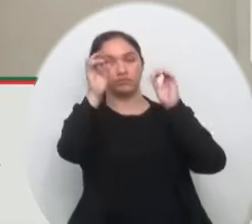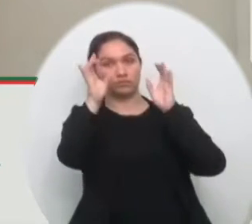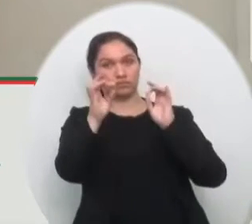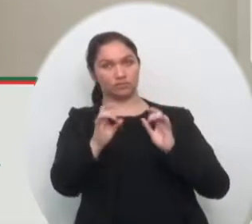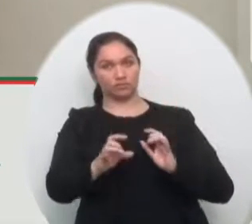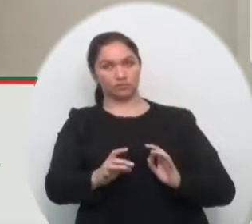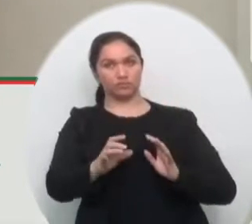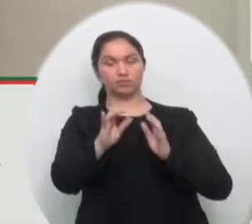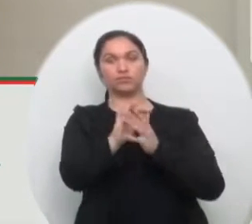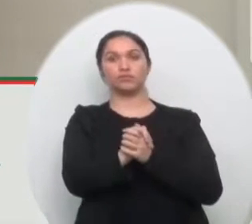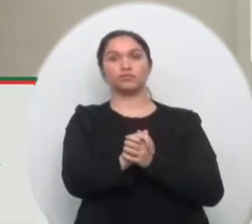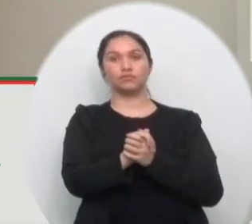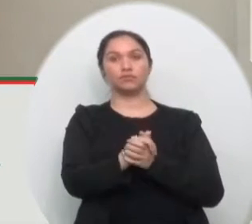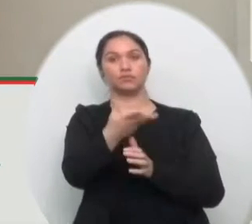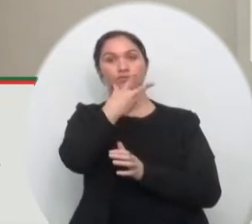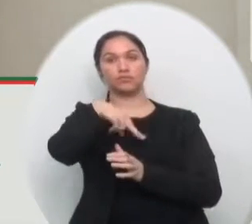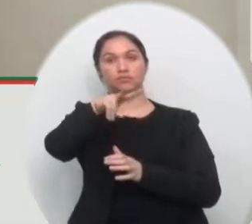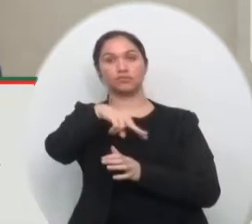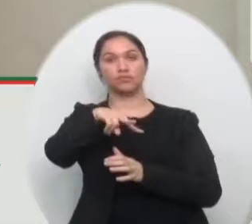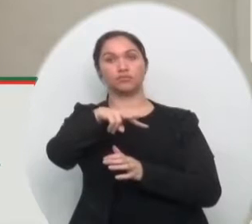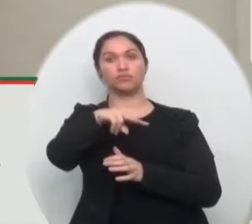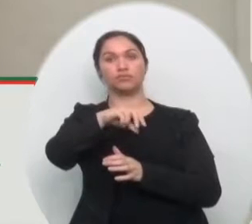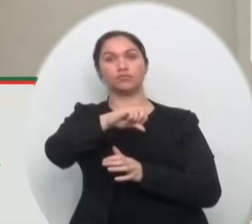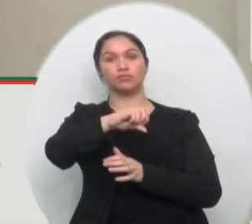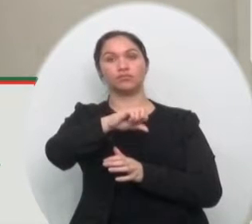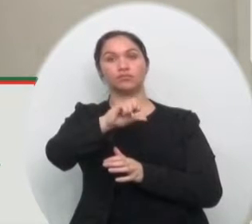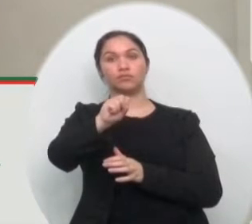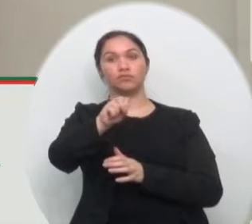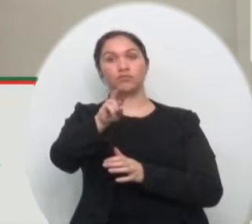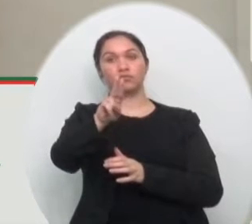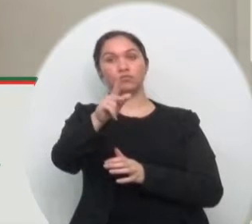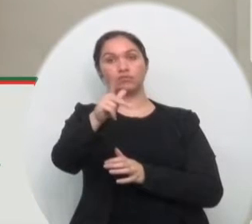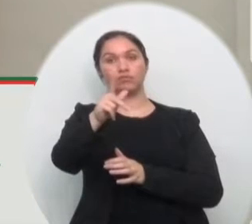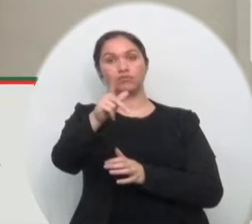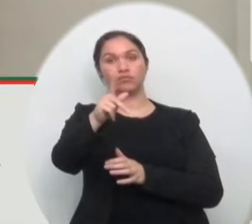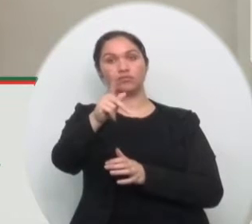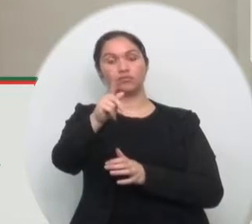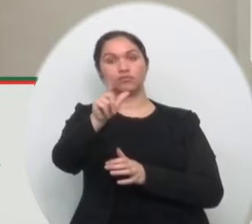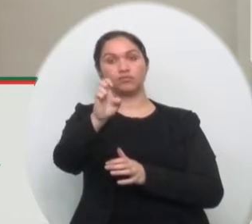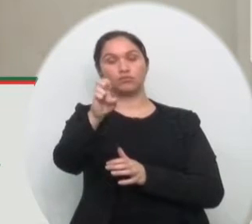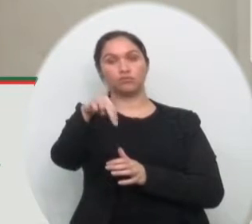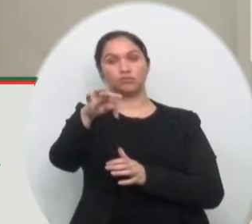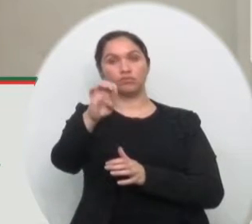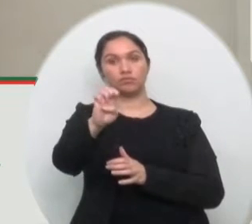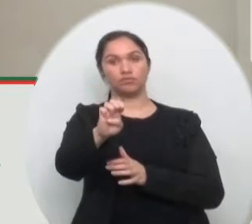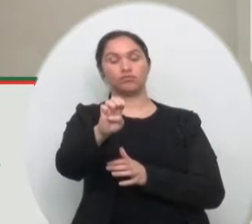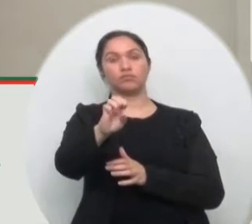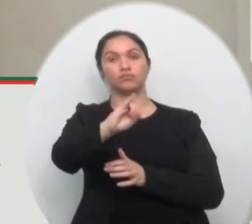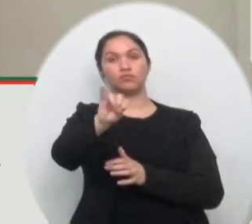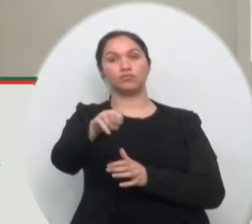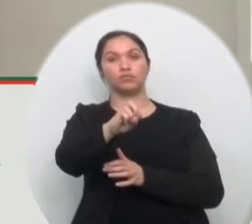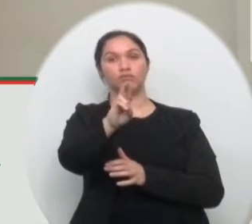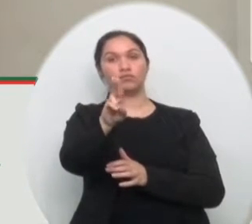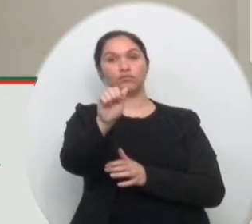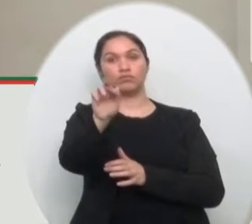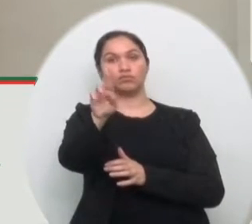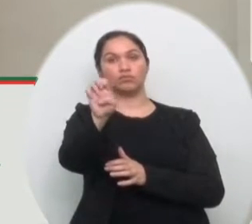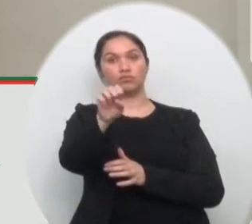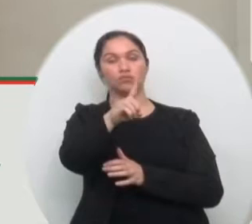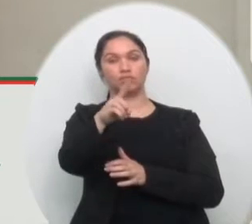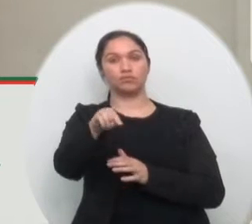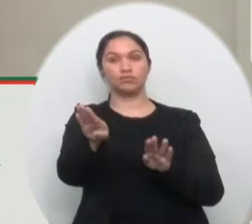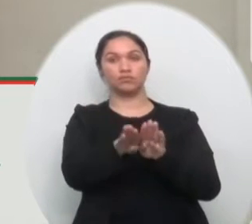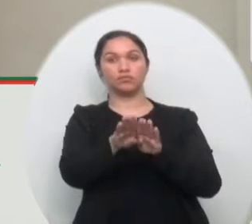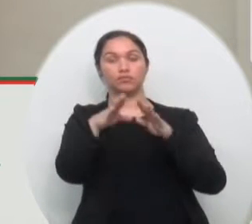específica o vereador, suplente de vereador Juarez. E parabenizá-lo por